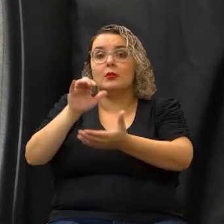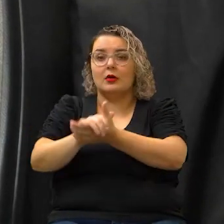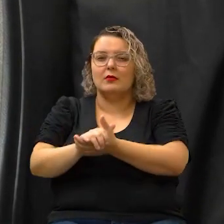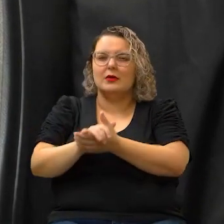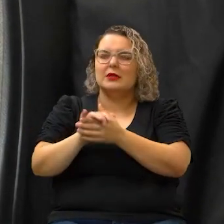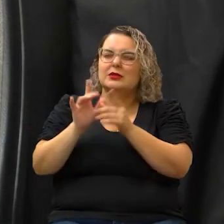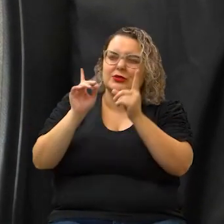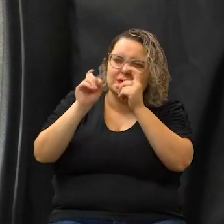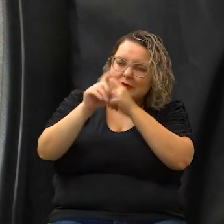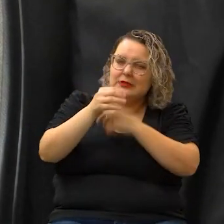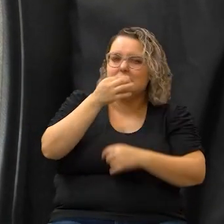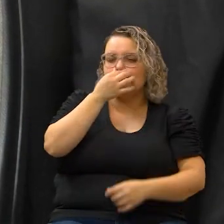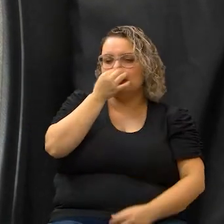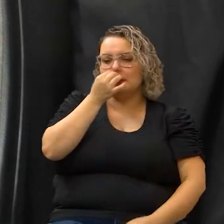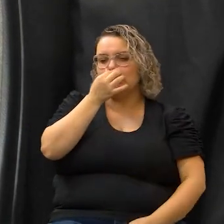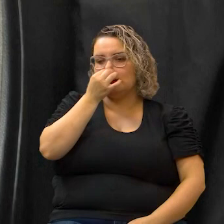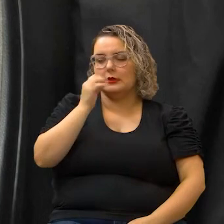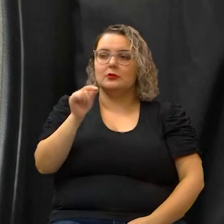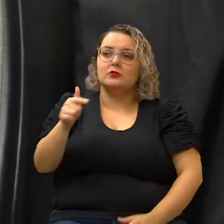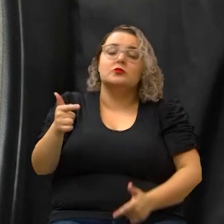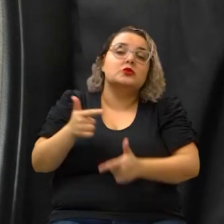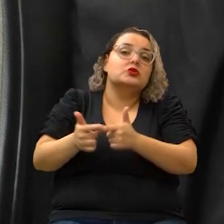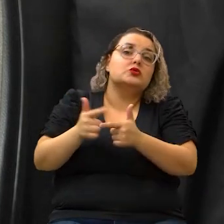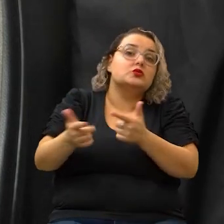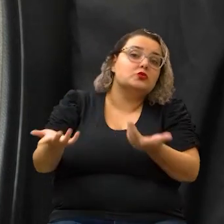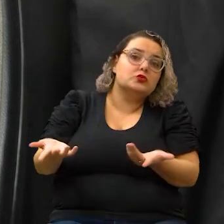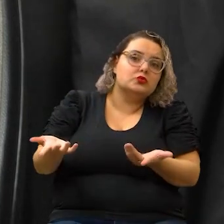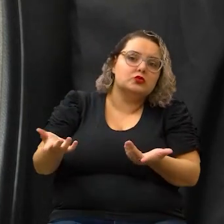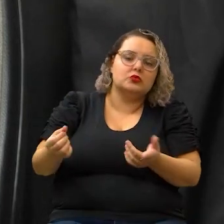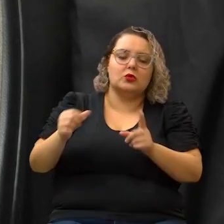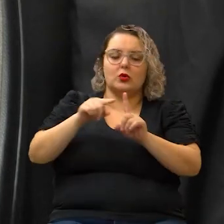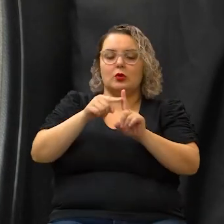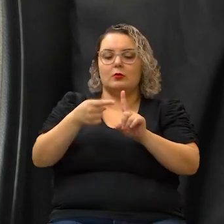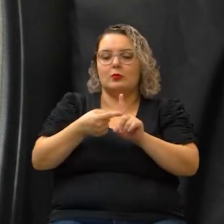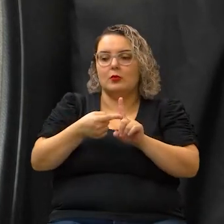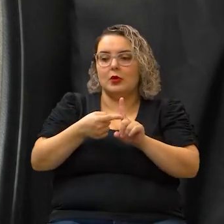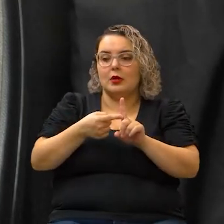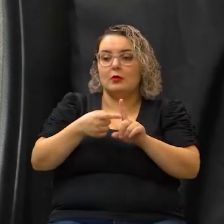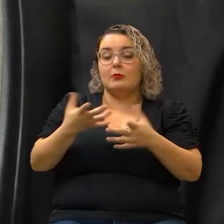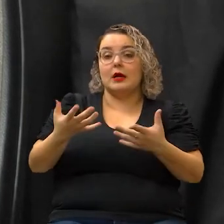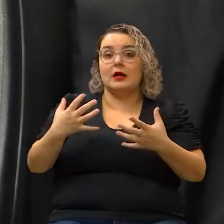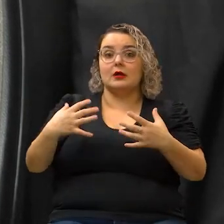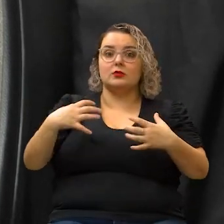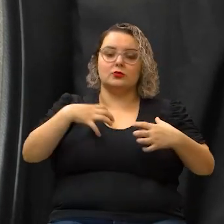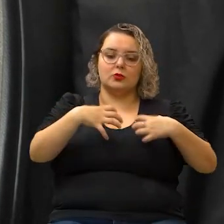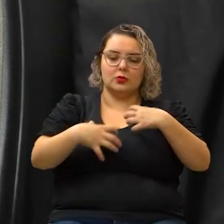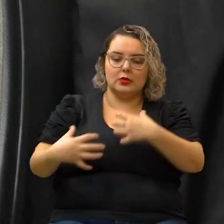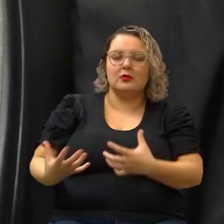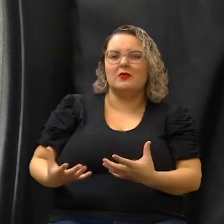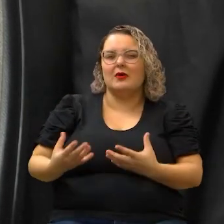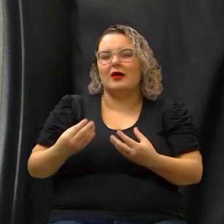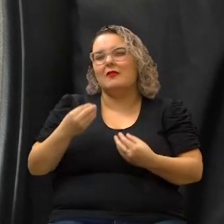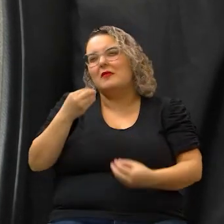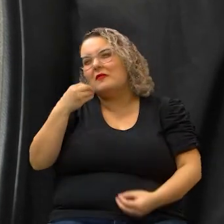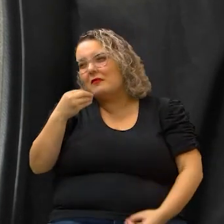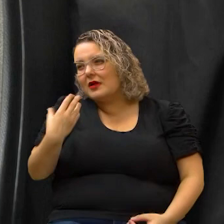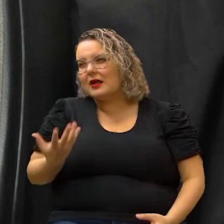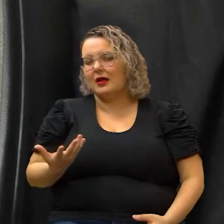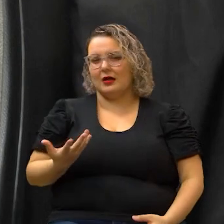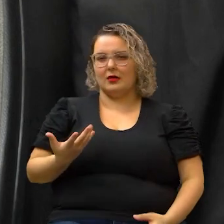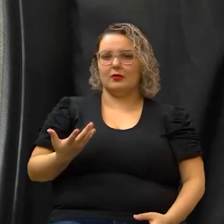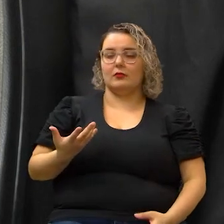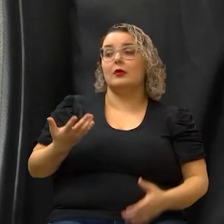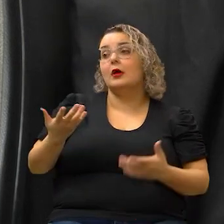bem delicada. Ela não tinha problemas com a gestação em si. É o organismo dela que ficava muito fragilizado.